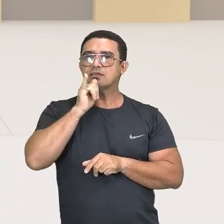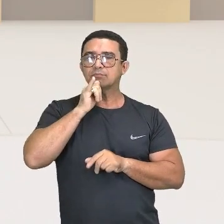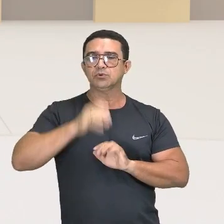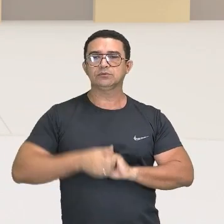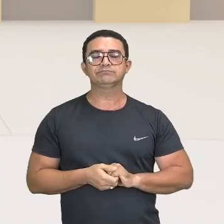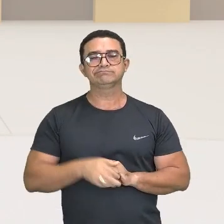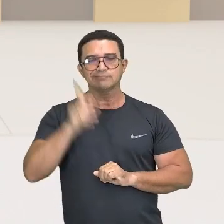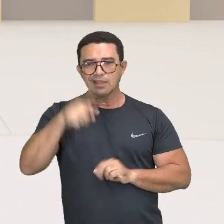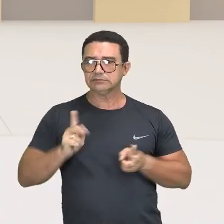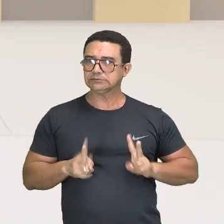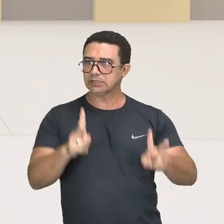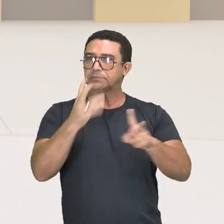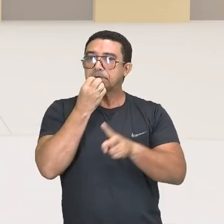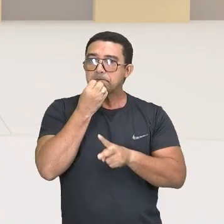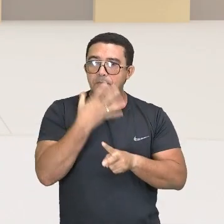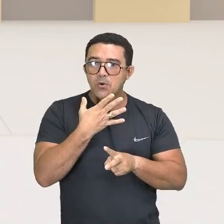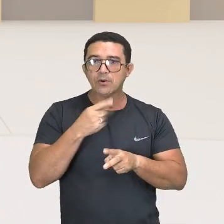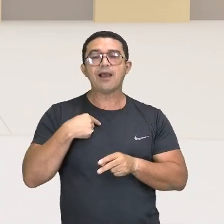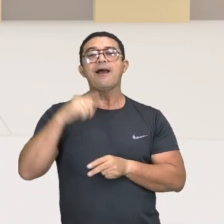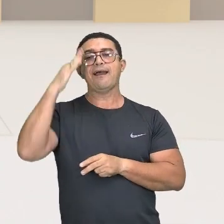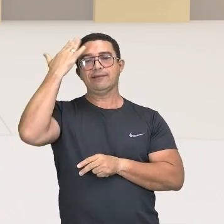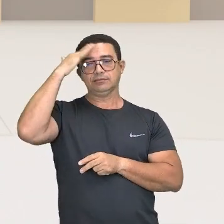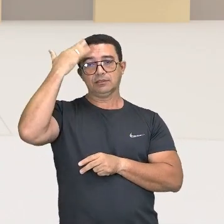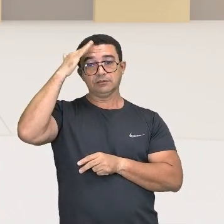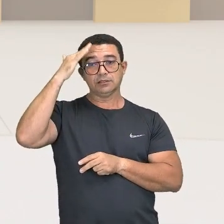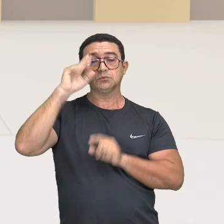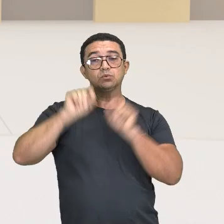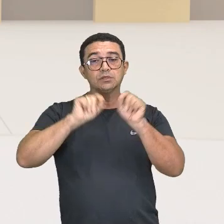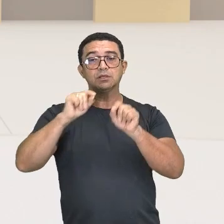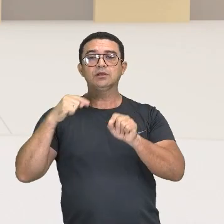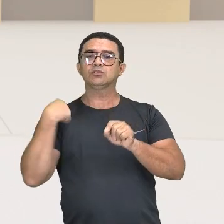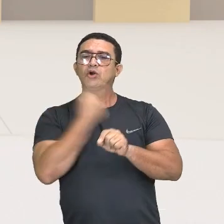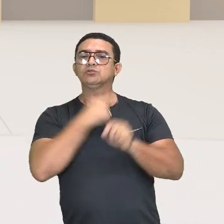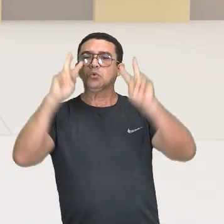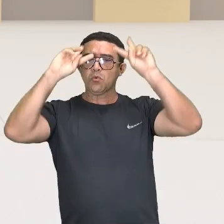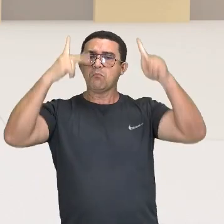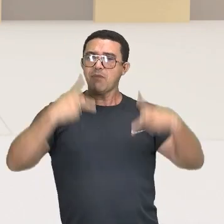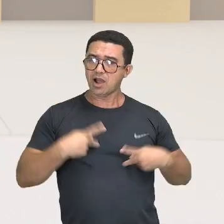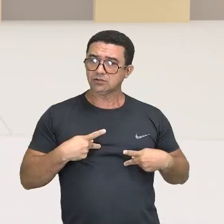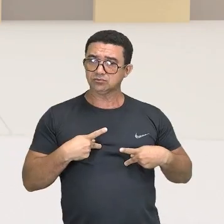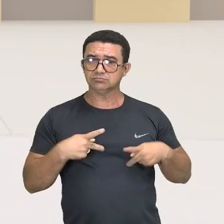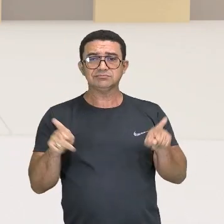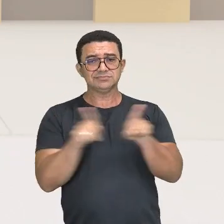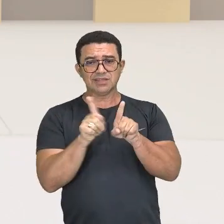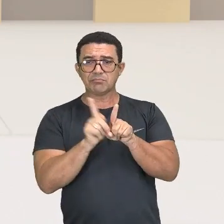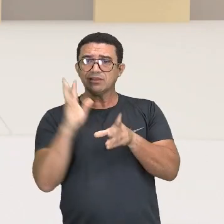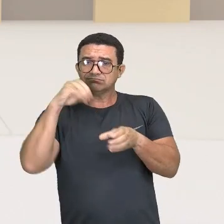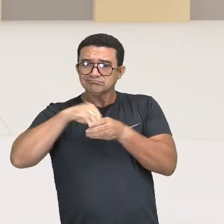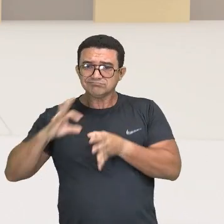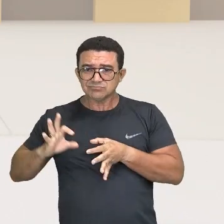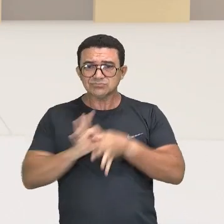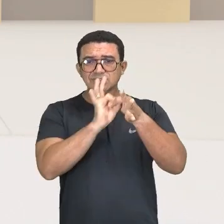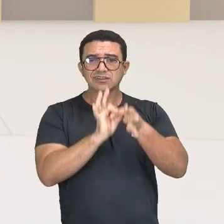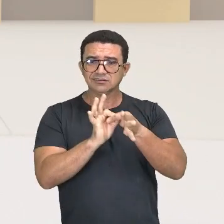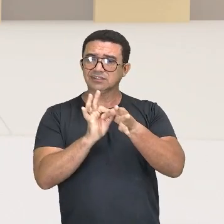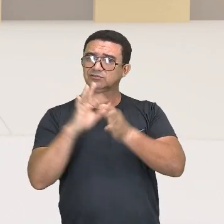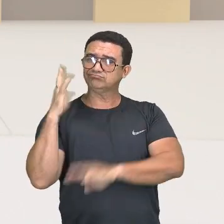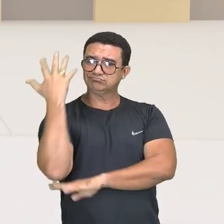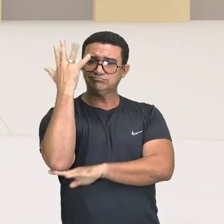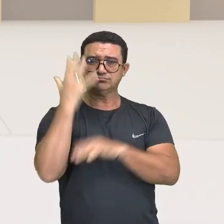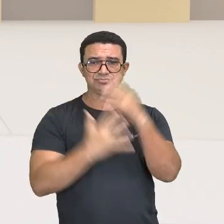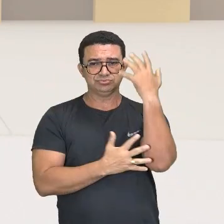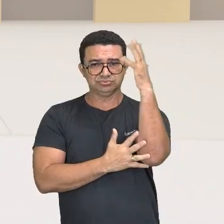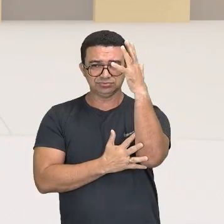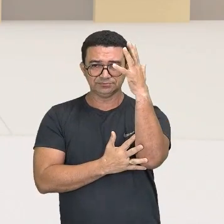ambiente, é sempre muito importante a gente entender que nós, seres humanos, nós fazemos parte, a gente está ligado a esse meio ambiente, como a gente